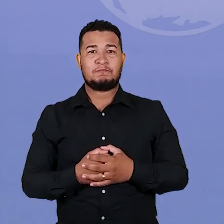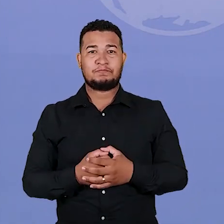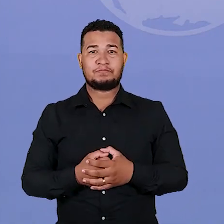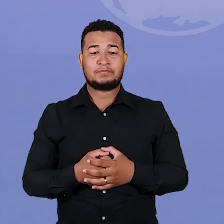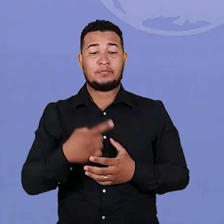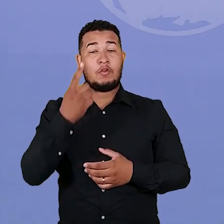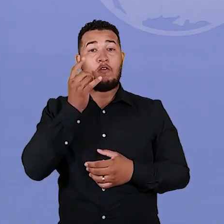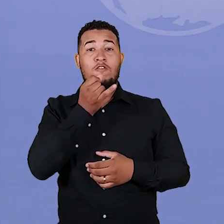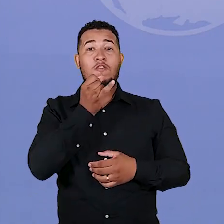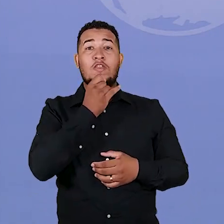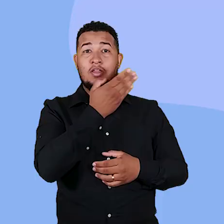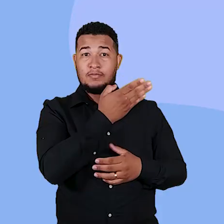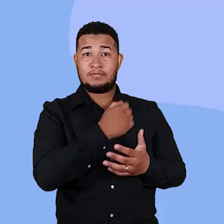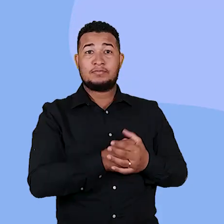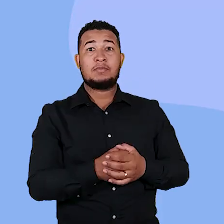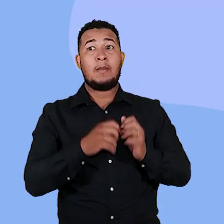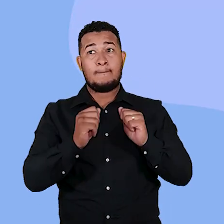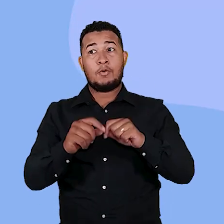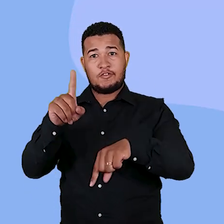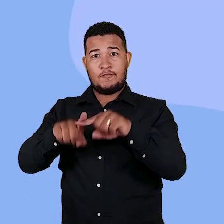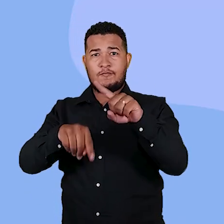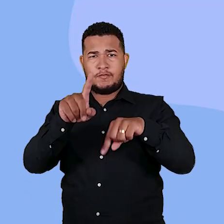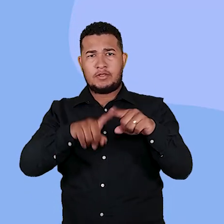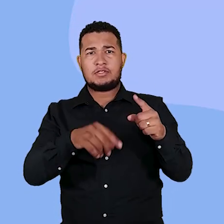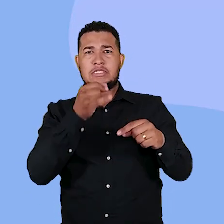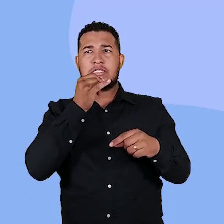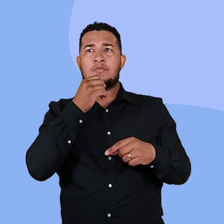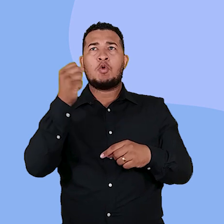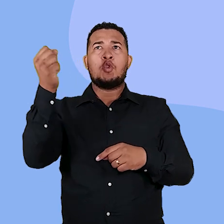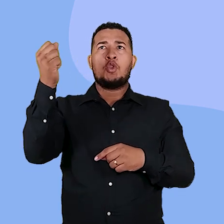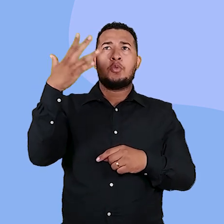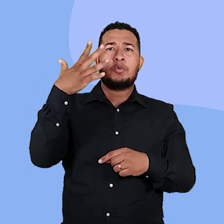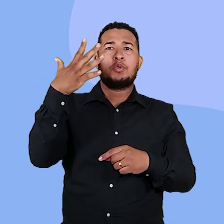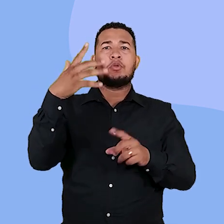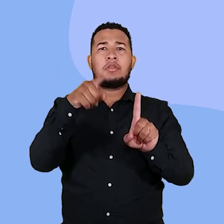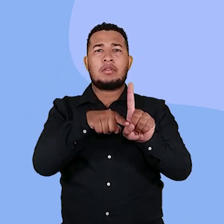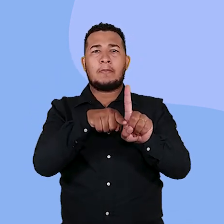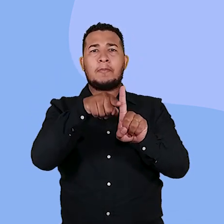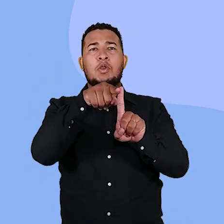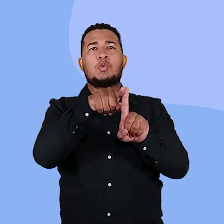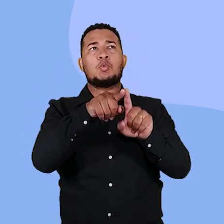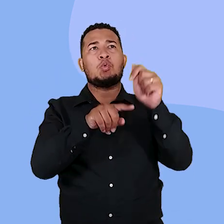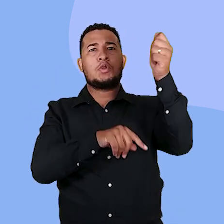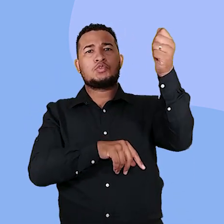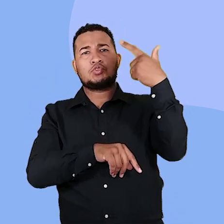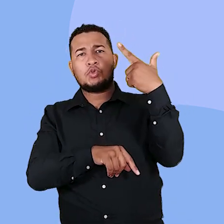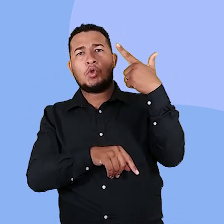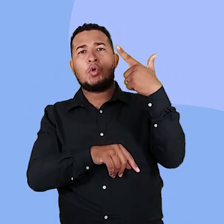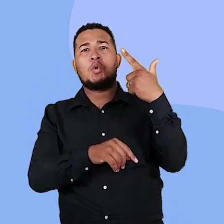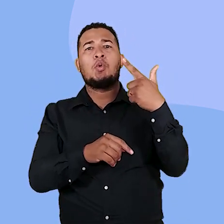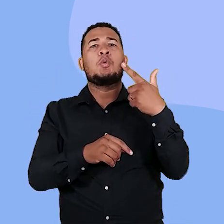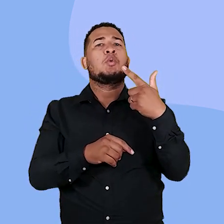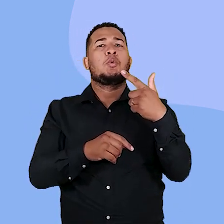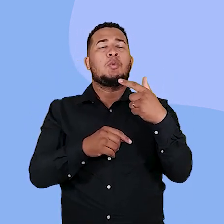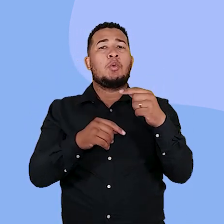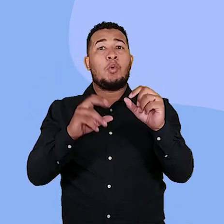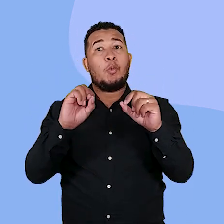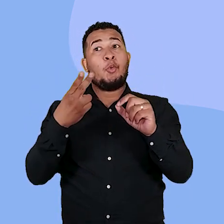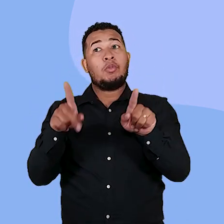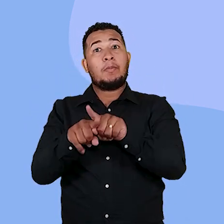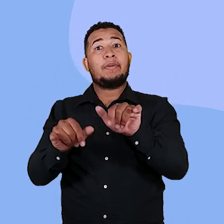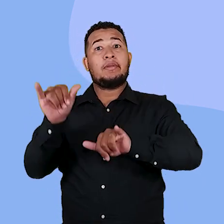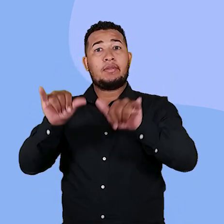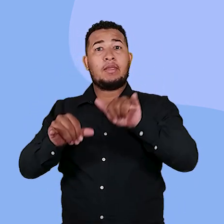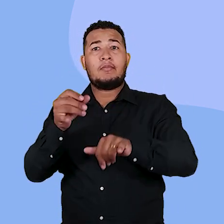tá? Olha aí uns exemplos. Pode ser físicos, né? Luminosidade, temperatura, solo, fogo